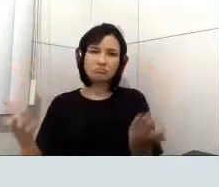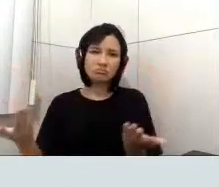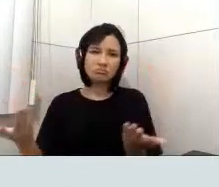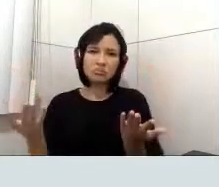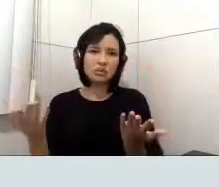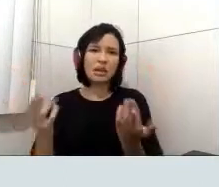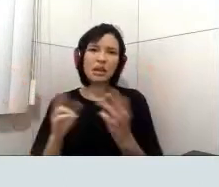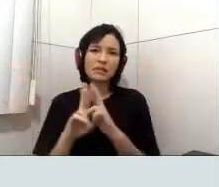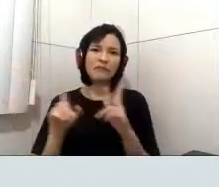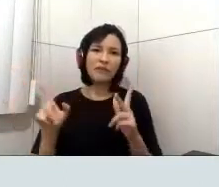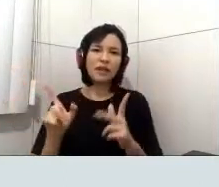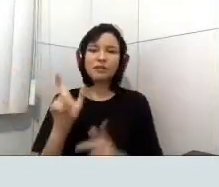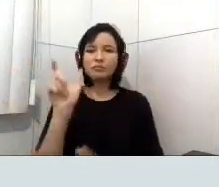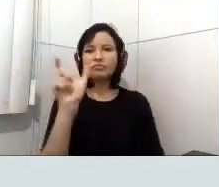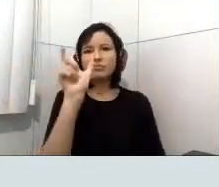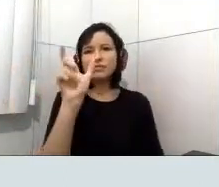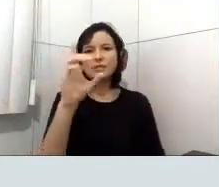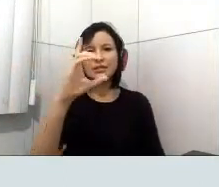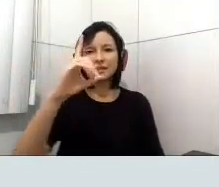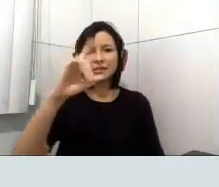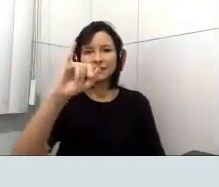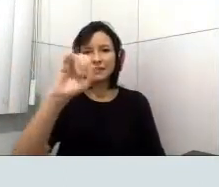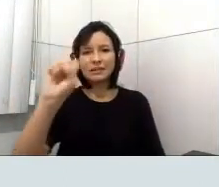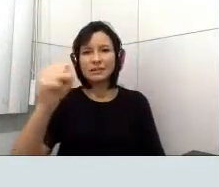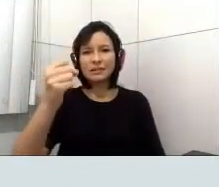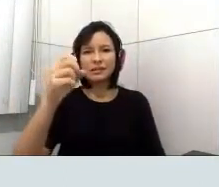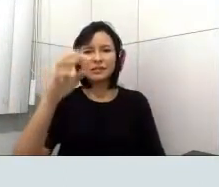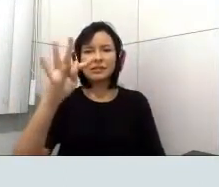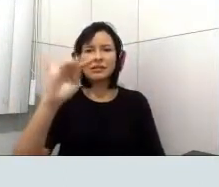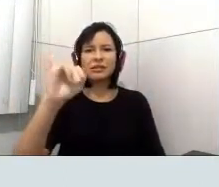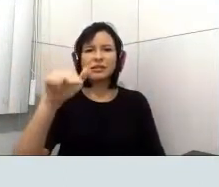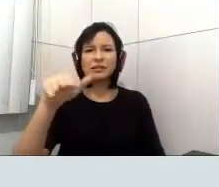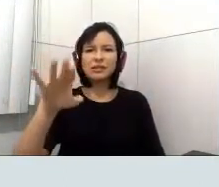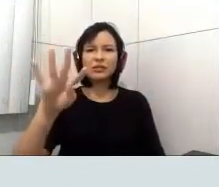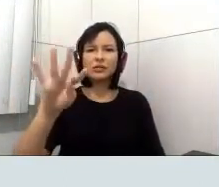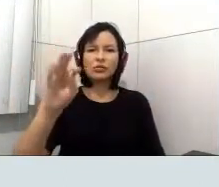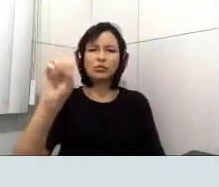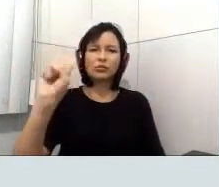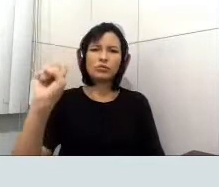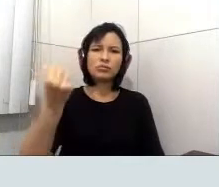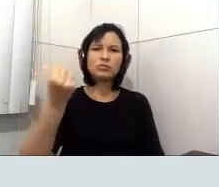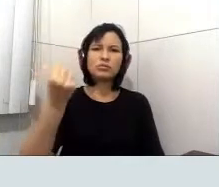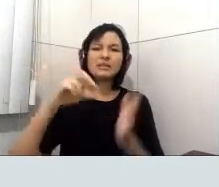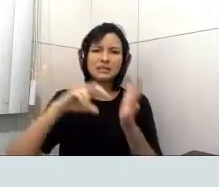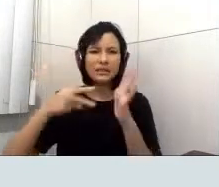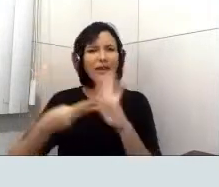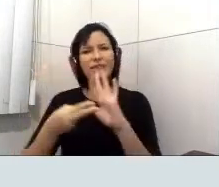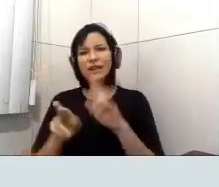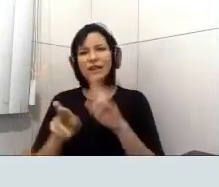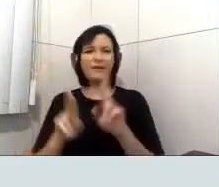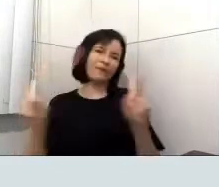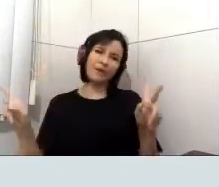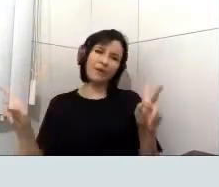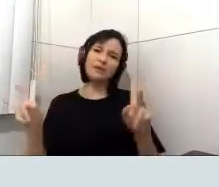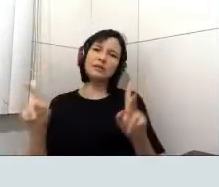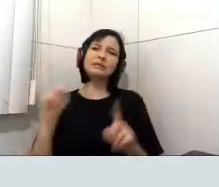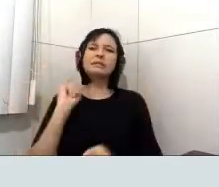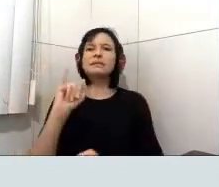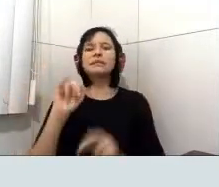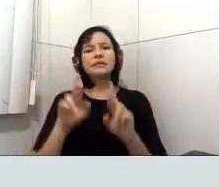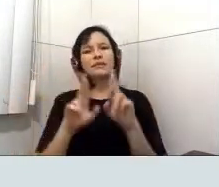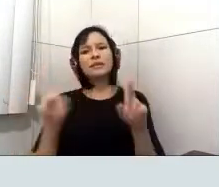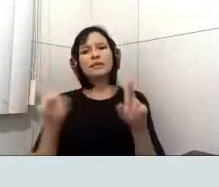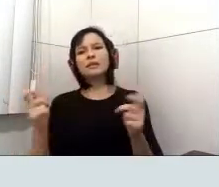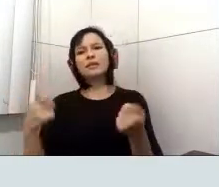distintos. É apenas isso. Pense no conceito de distintos. Se são distintos, eles são